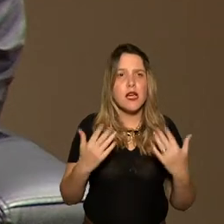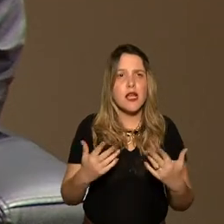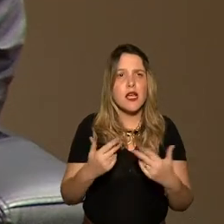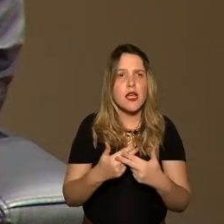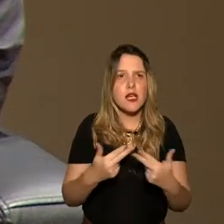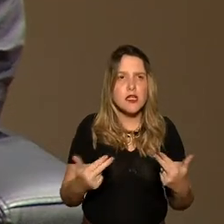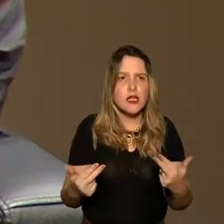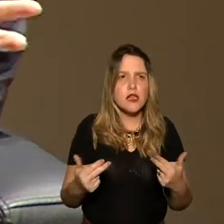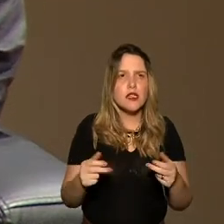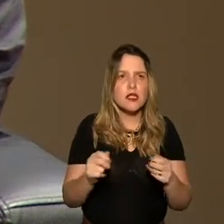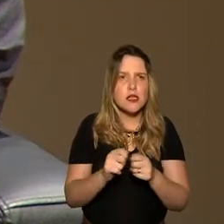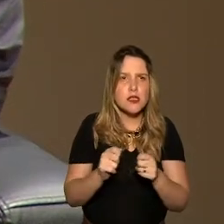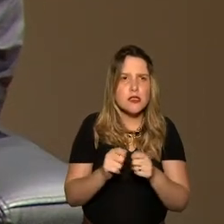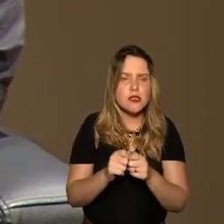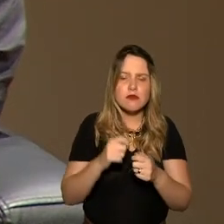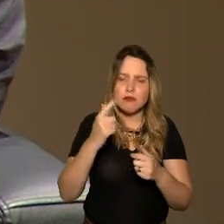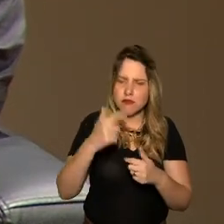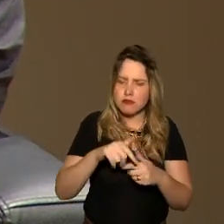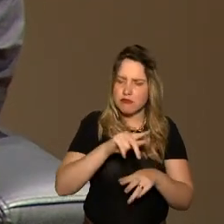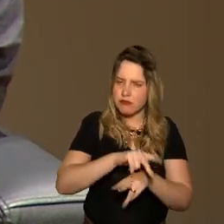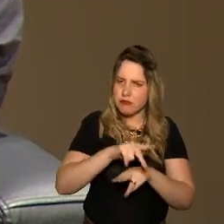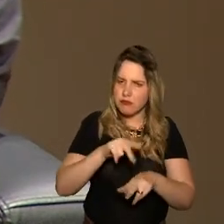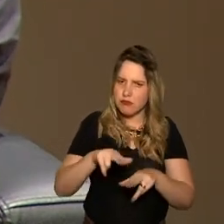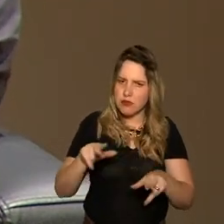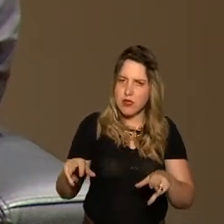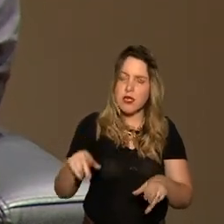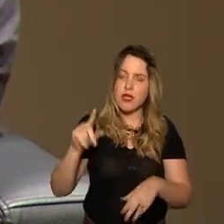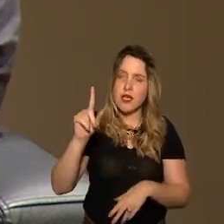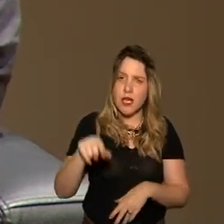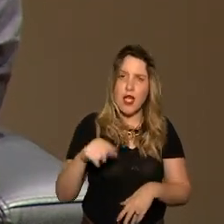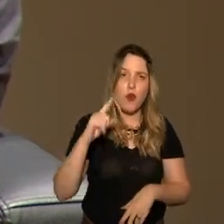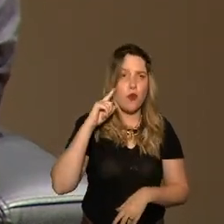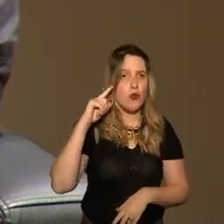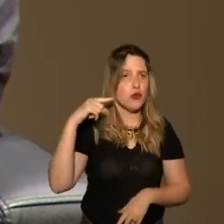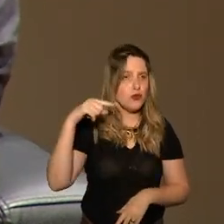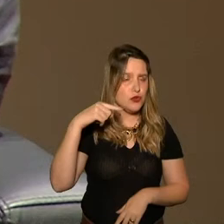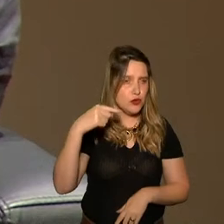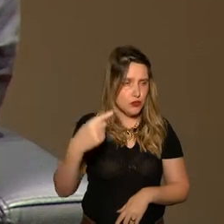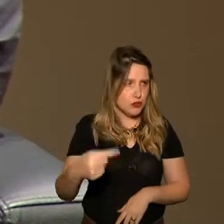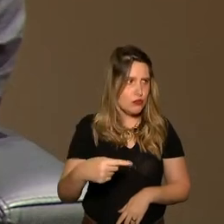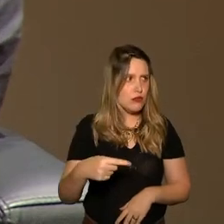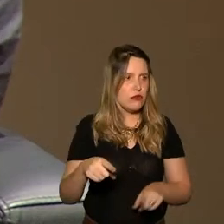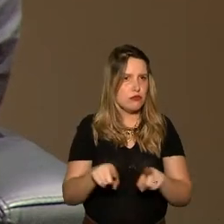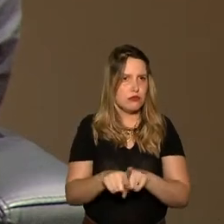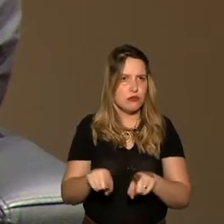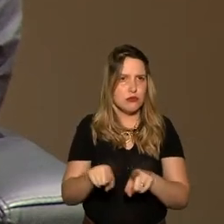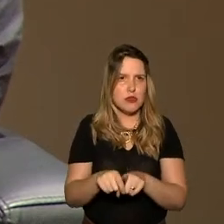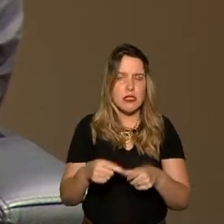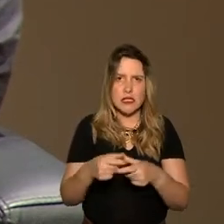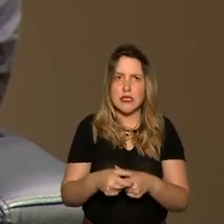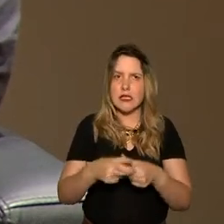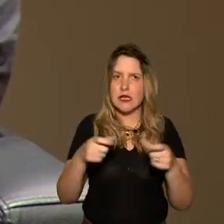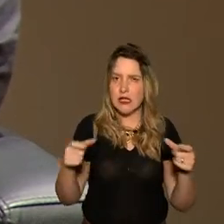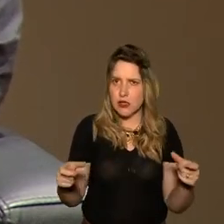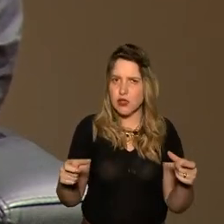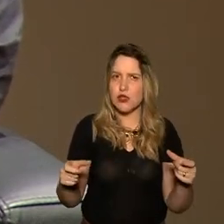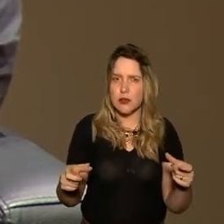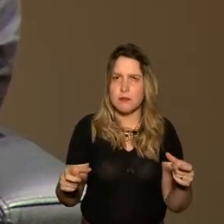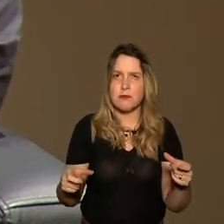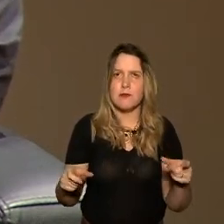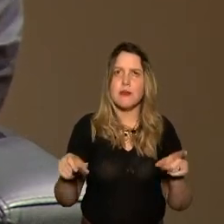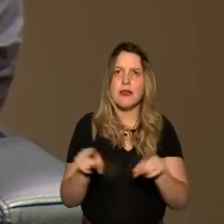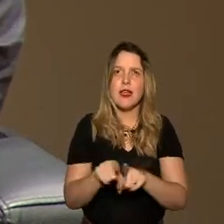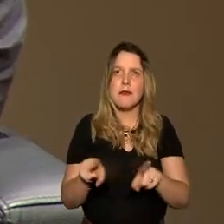estabelecem parcerias com vários é uma região de muitos imigrantes né então você